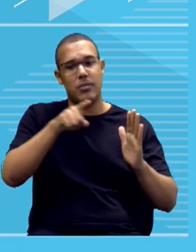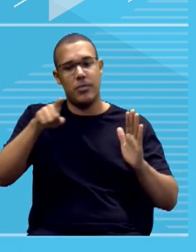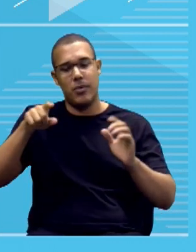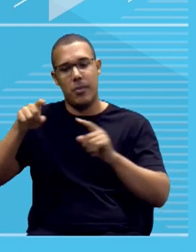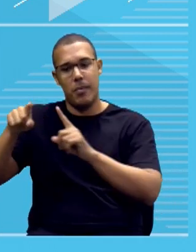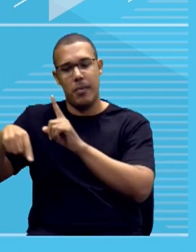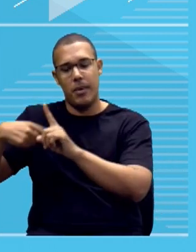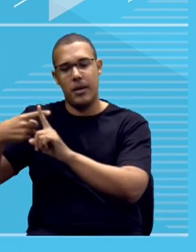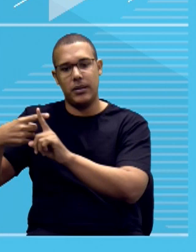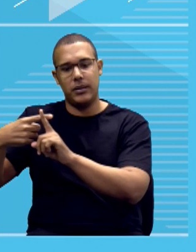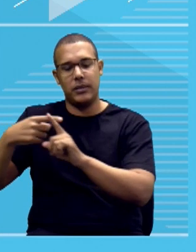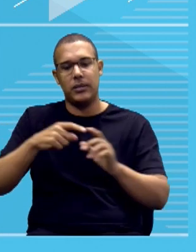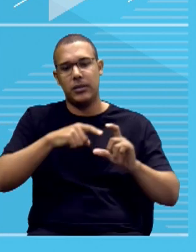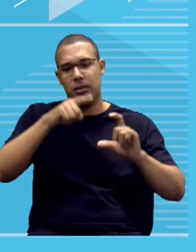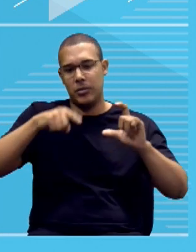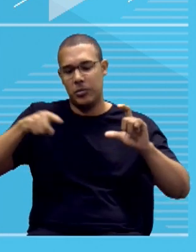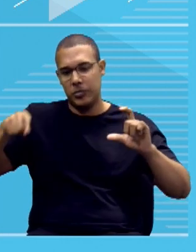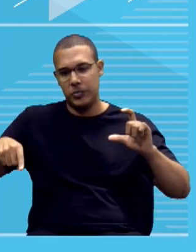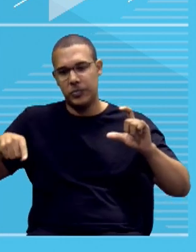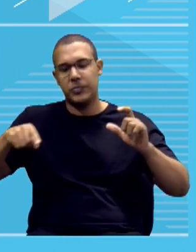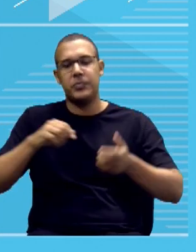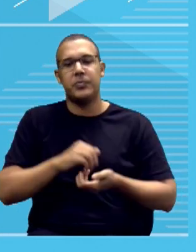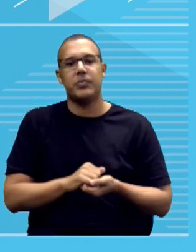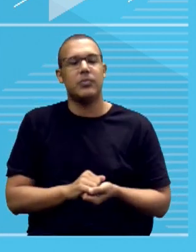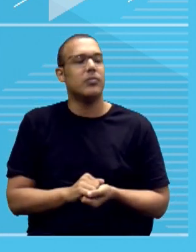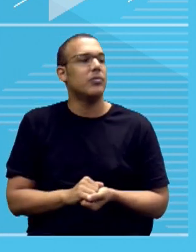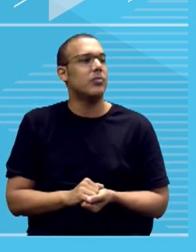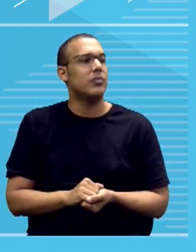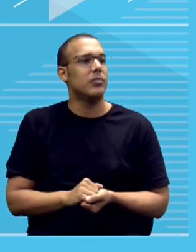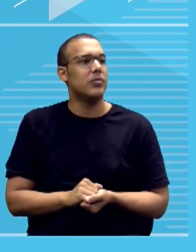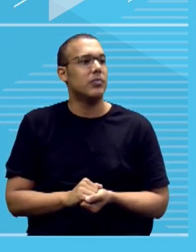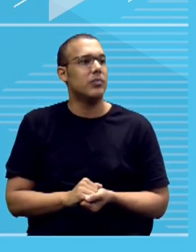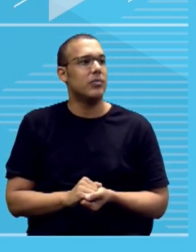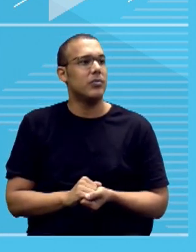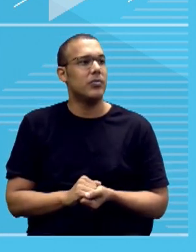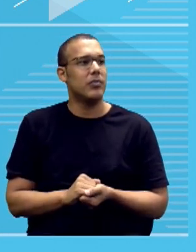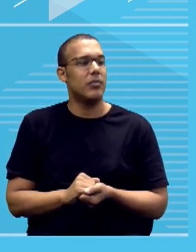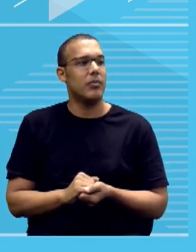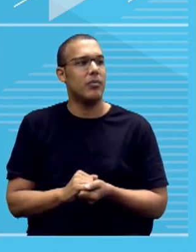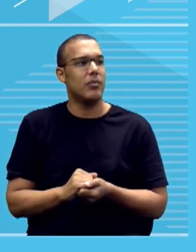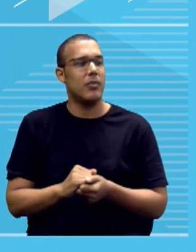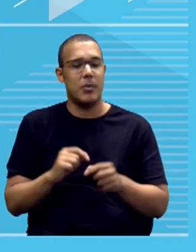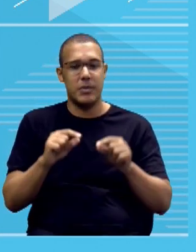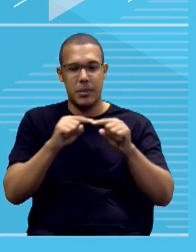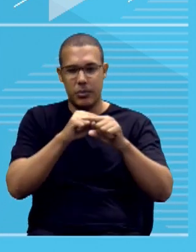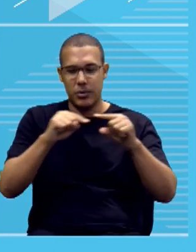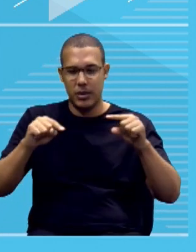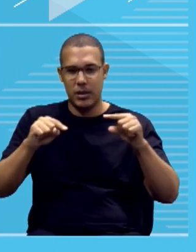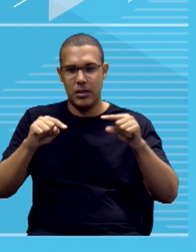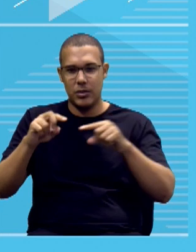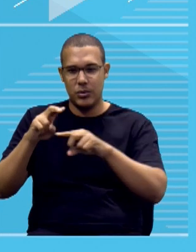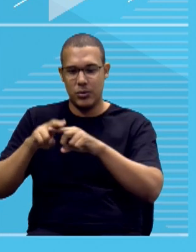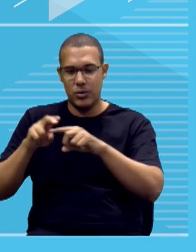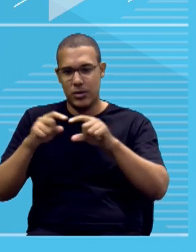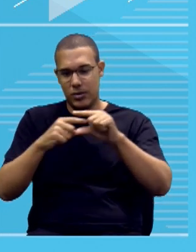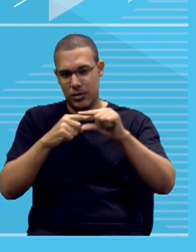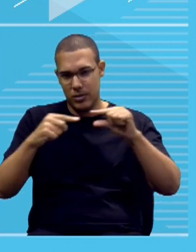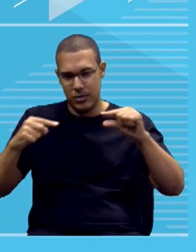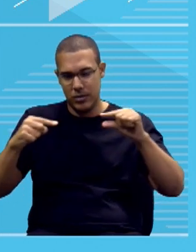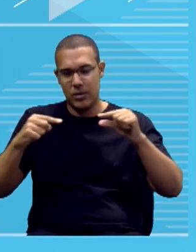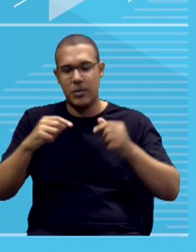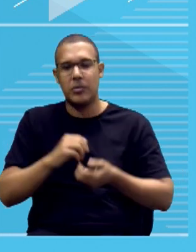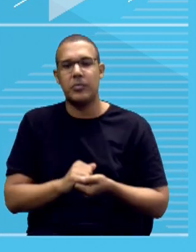sentido da corrente. E ele vai passar por dentro daquele meu resistor. Aquele resistor interno